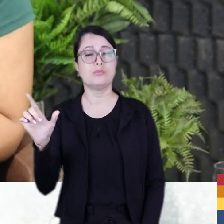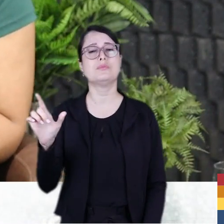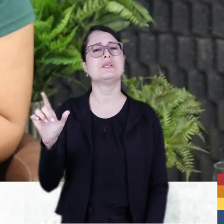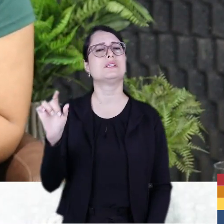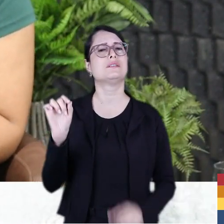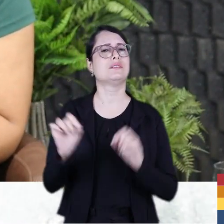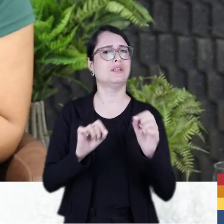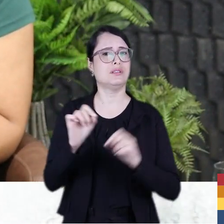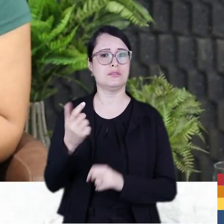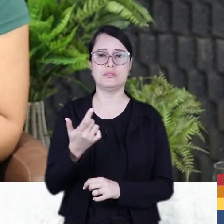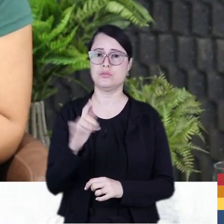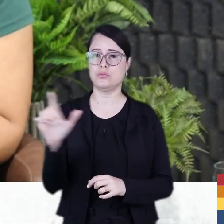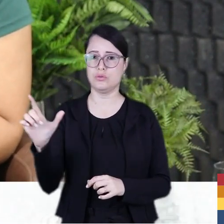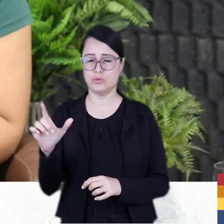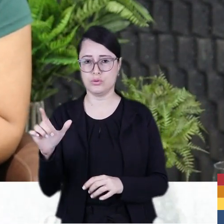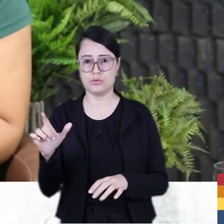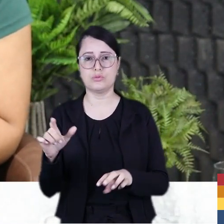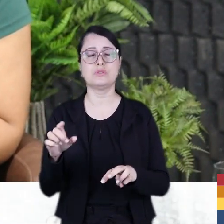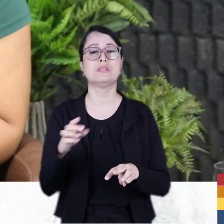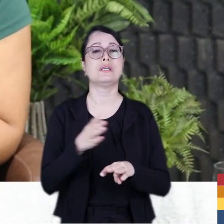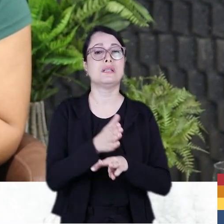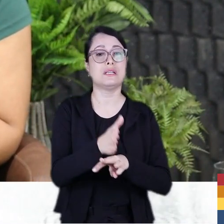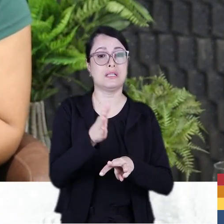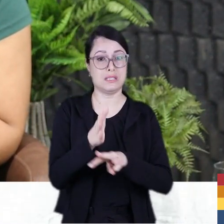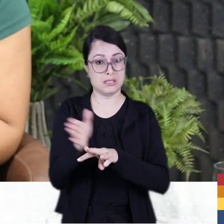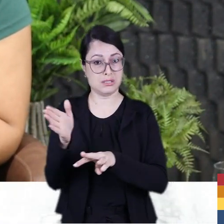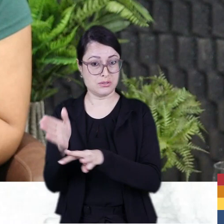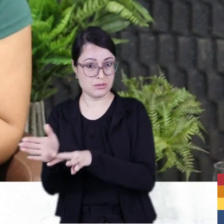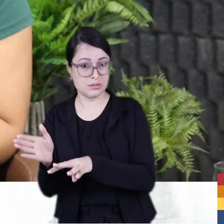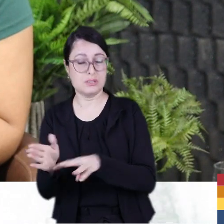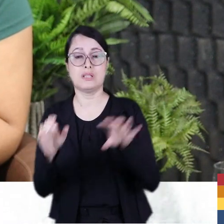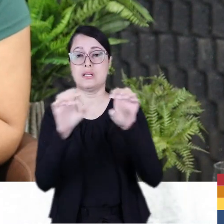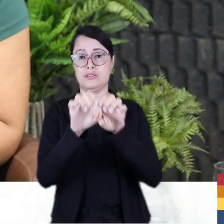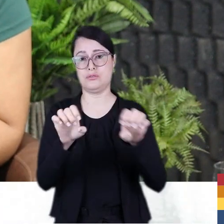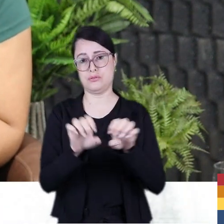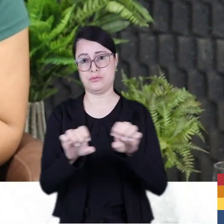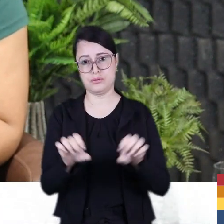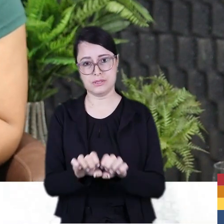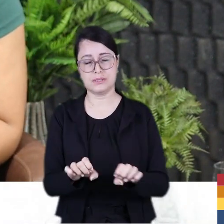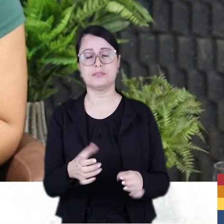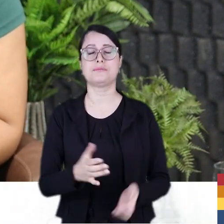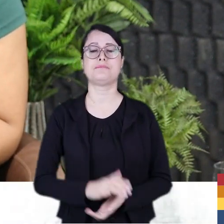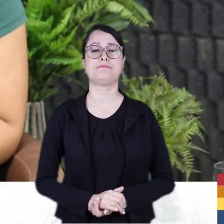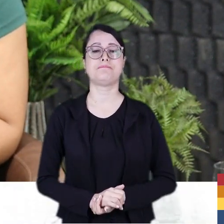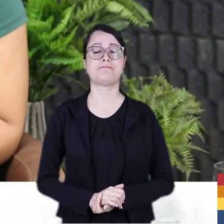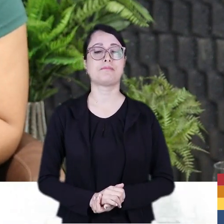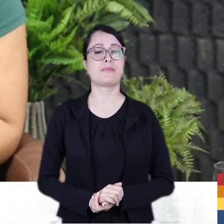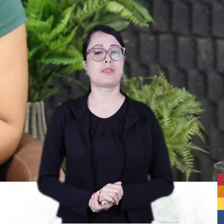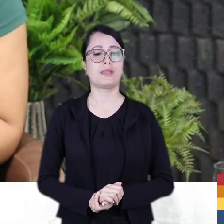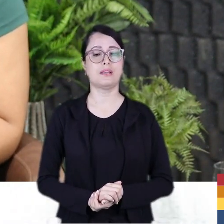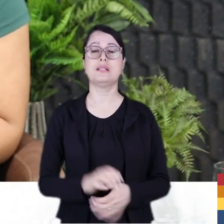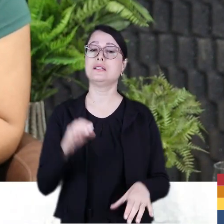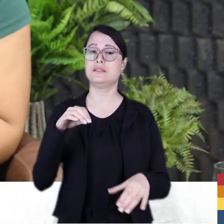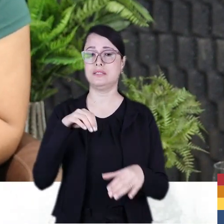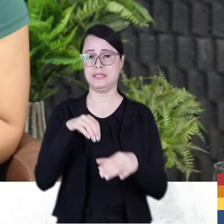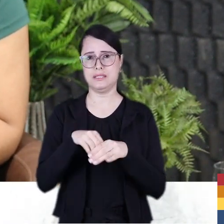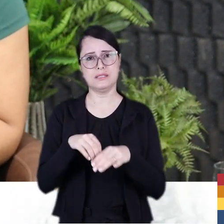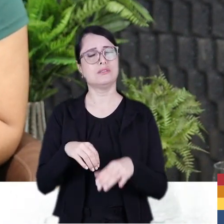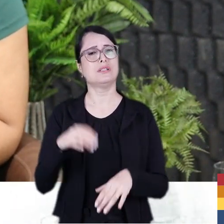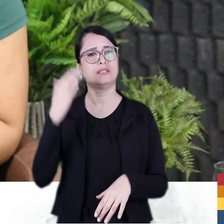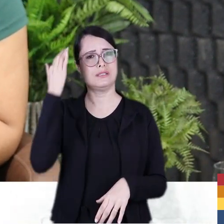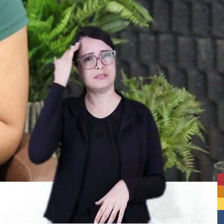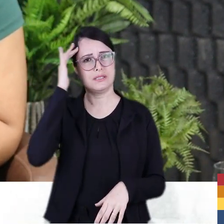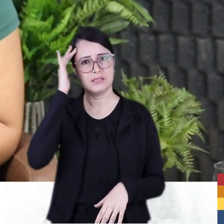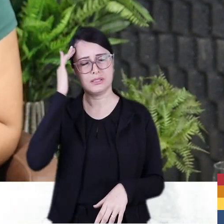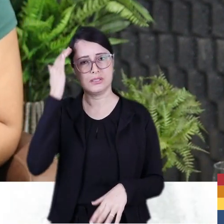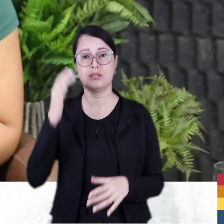então o que que nós vamos atingir aí? São as causas, não é verdade? Então, esse é um processo científico, né, e aí o estudante,